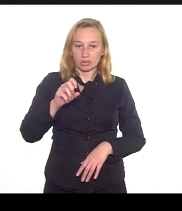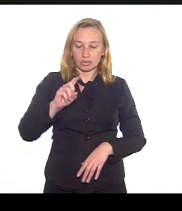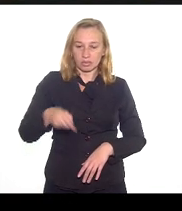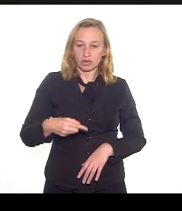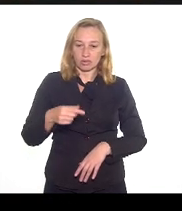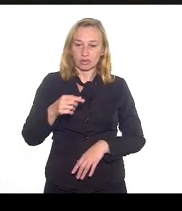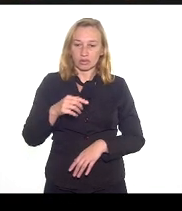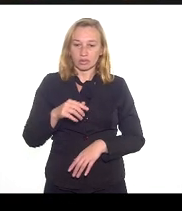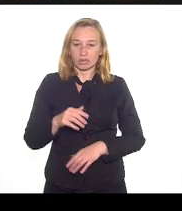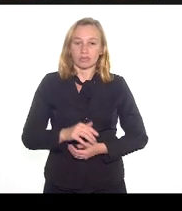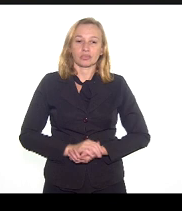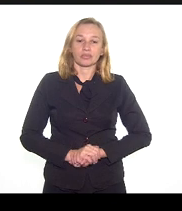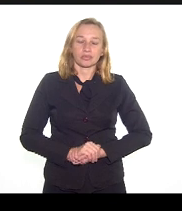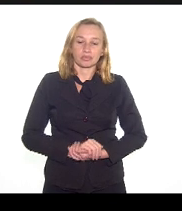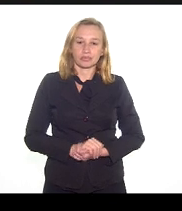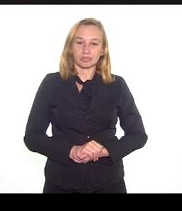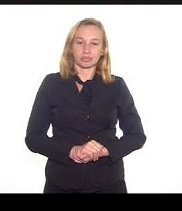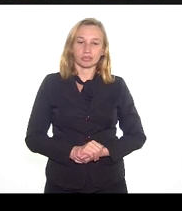Vamos lá.